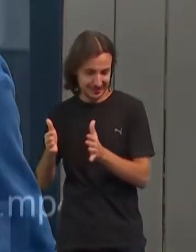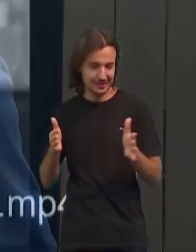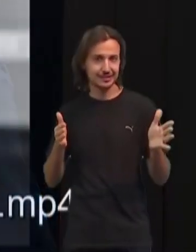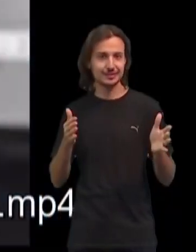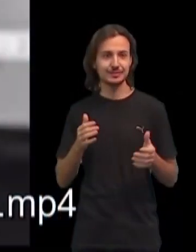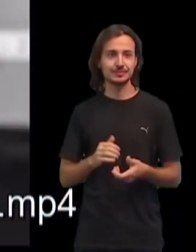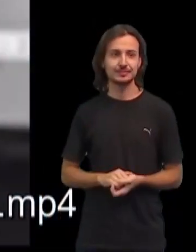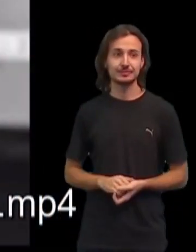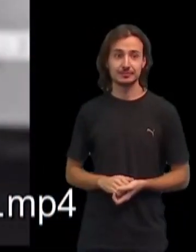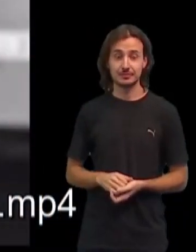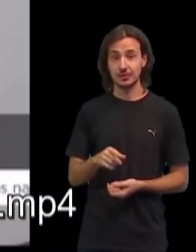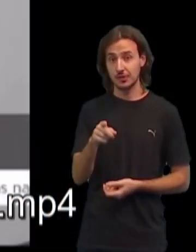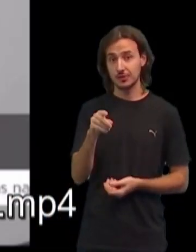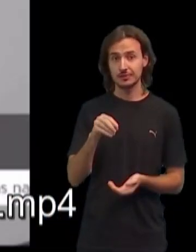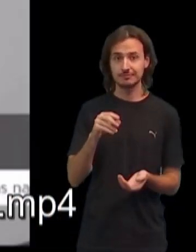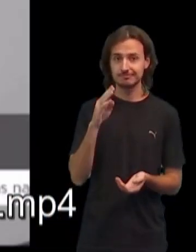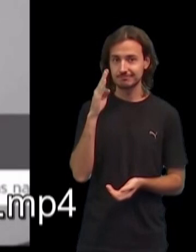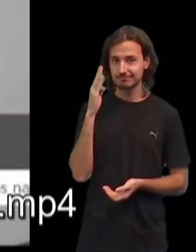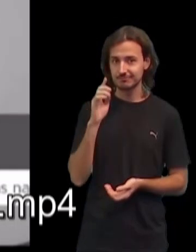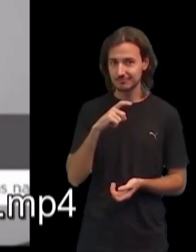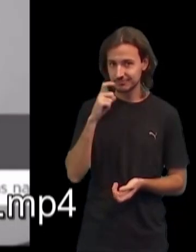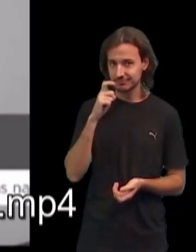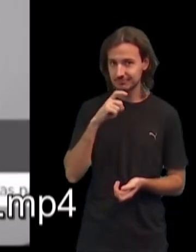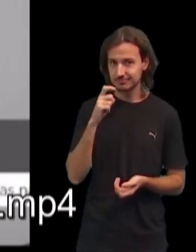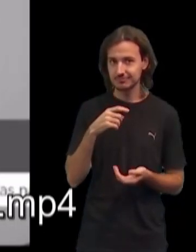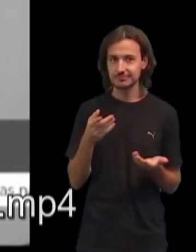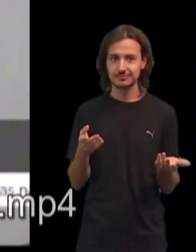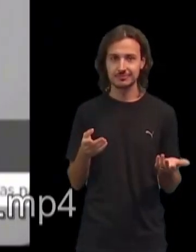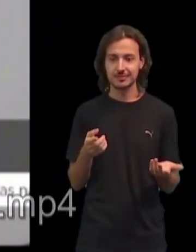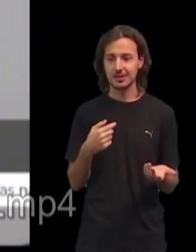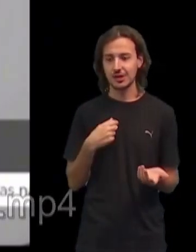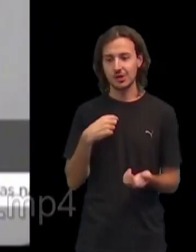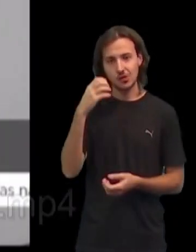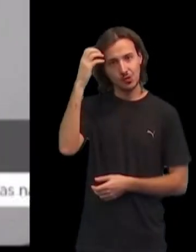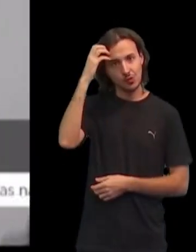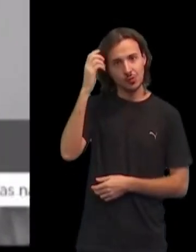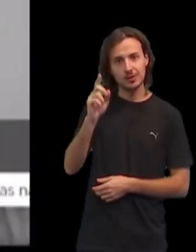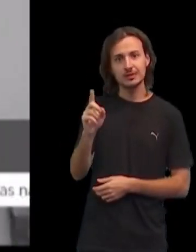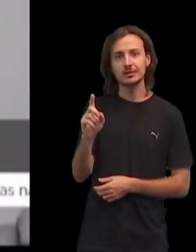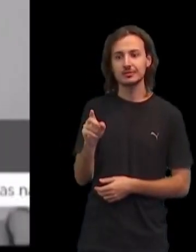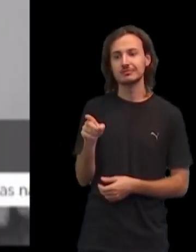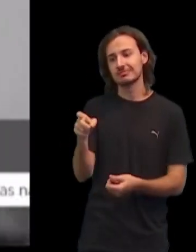Primeiro, o senhor está faltando com a verdade. Não tem culpa do vereador estar nervoso, que a situação da prefeitura